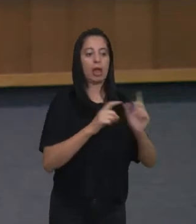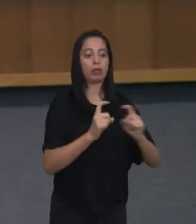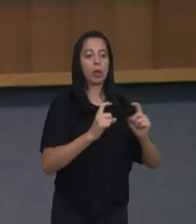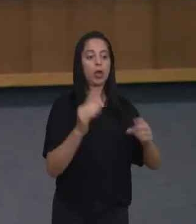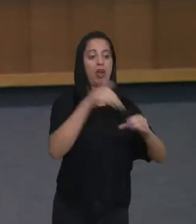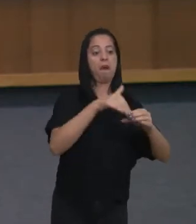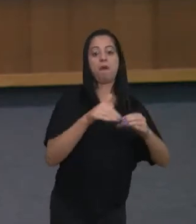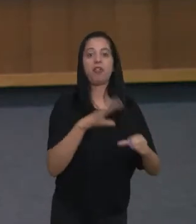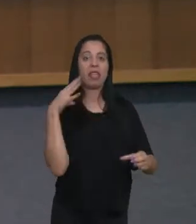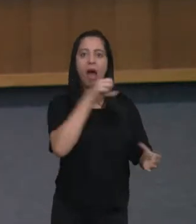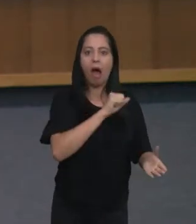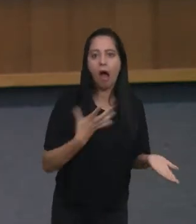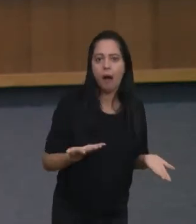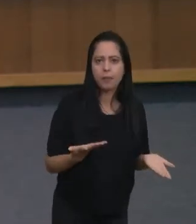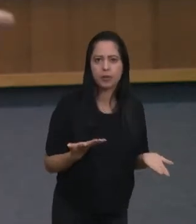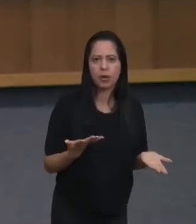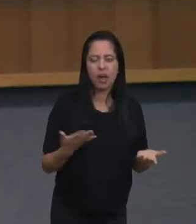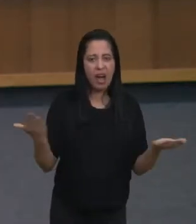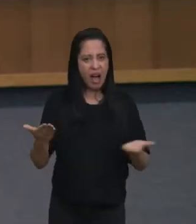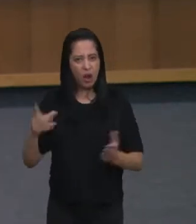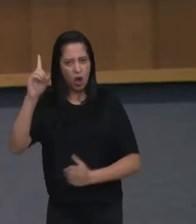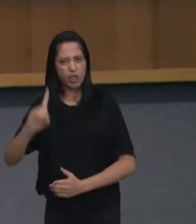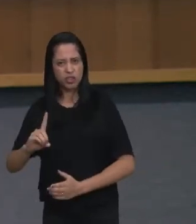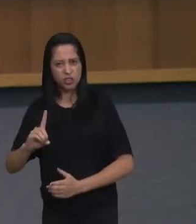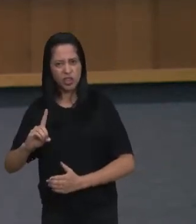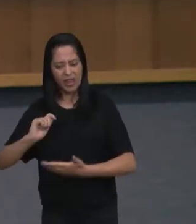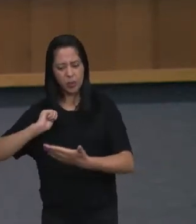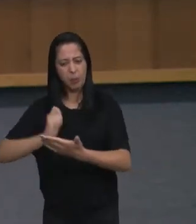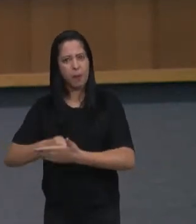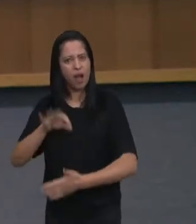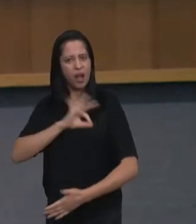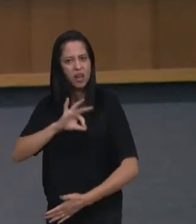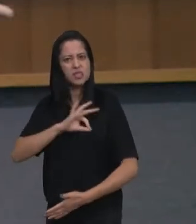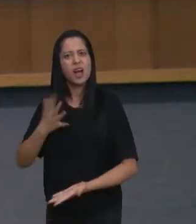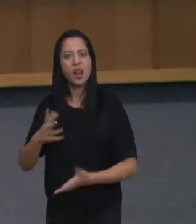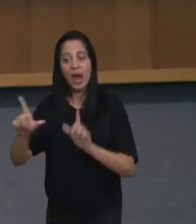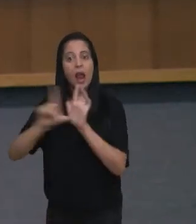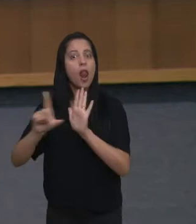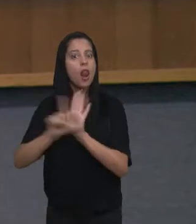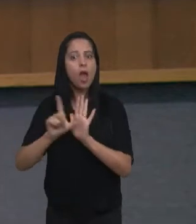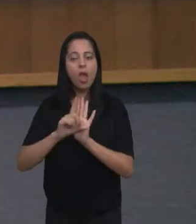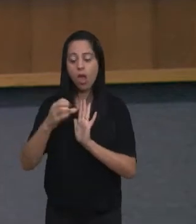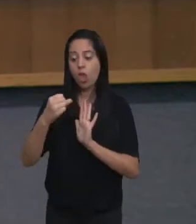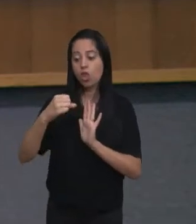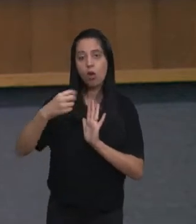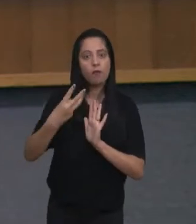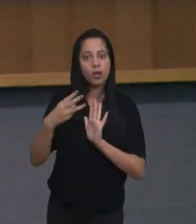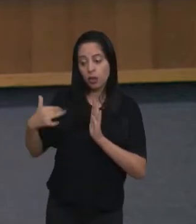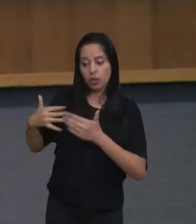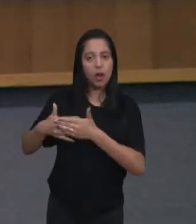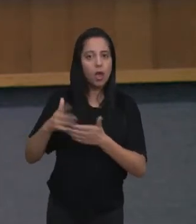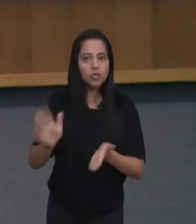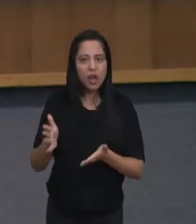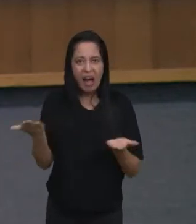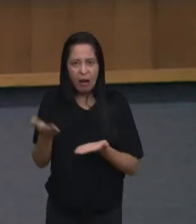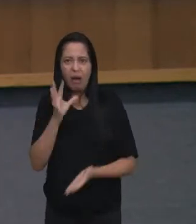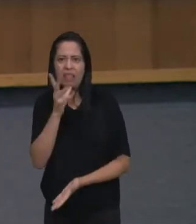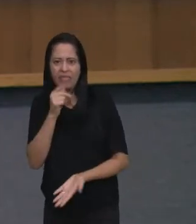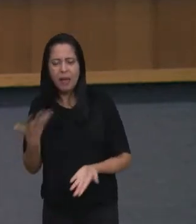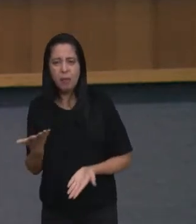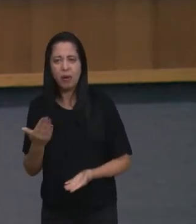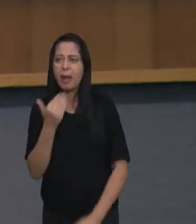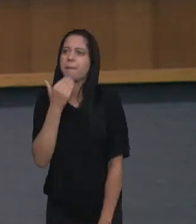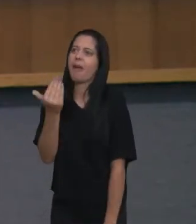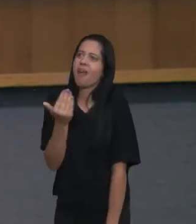votado. Agora, um direito que é dos servidores, que é o gatilho, que é lei, desde 93 é essa demora, é a gente ter que ficar